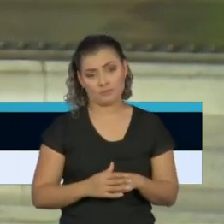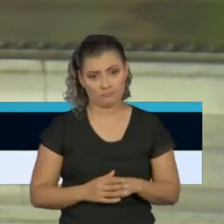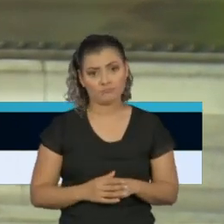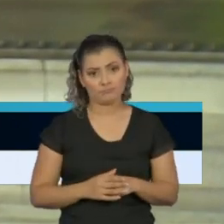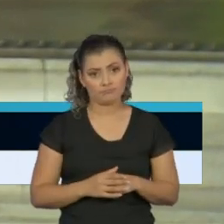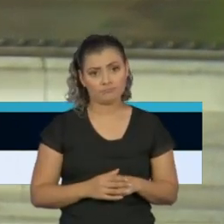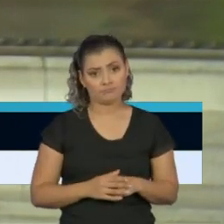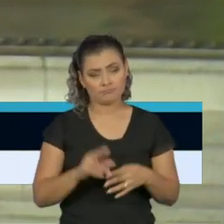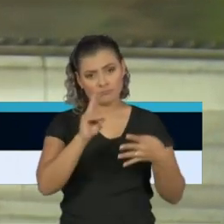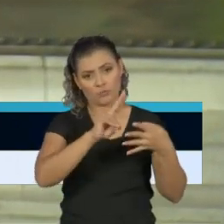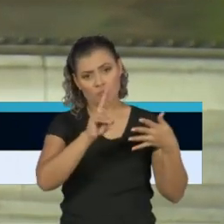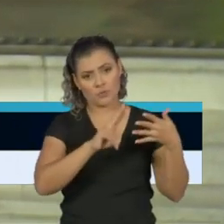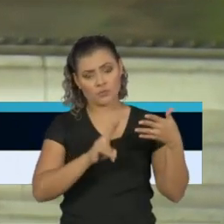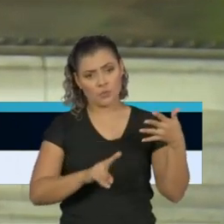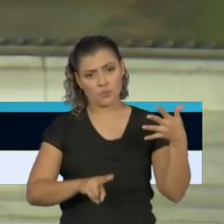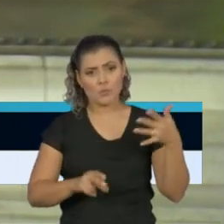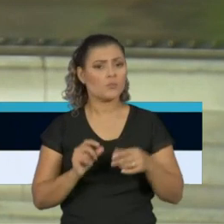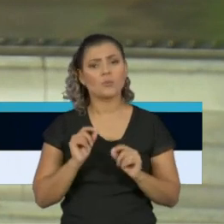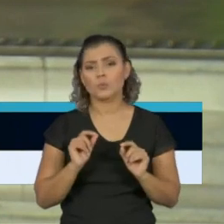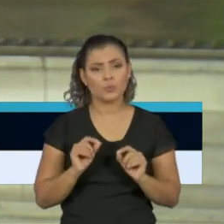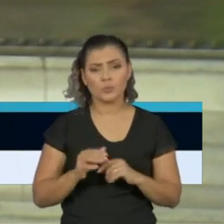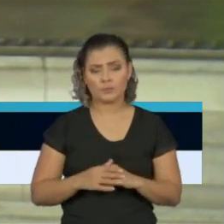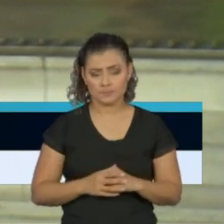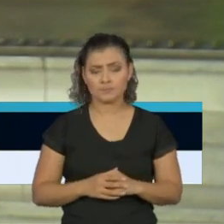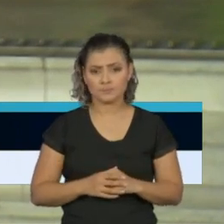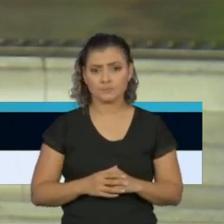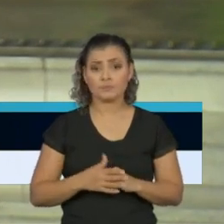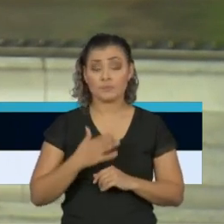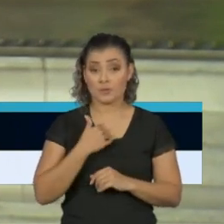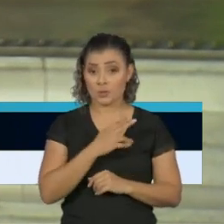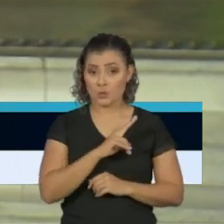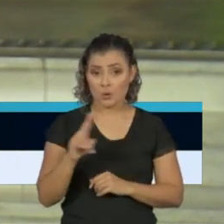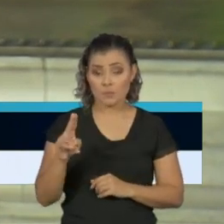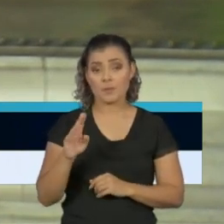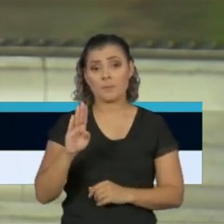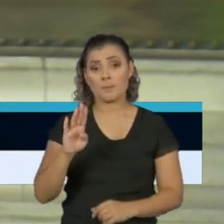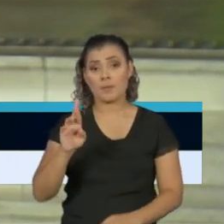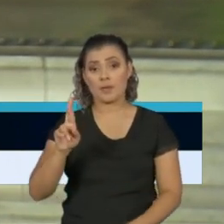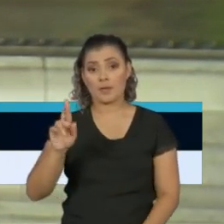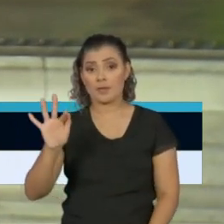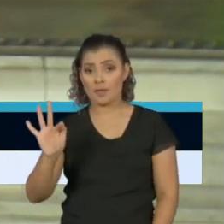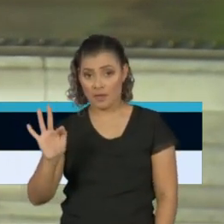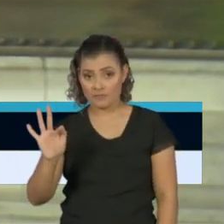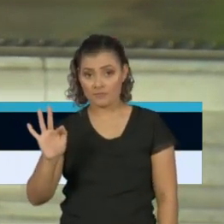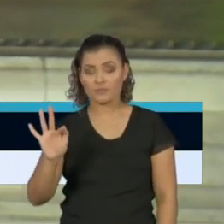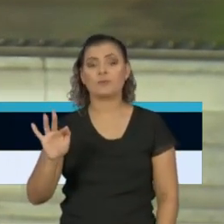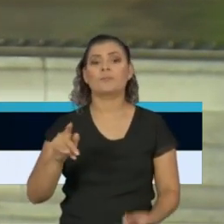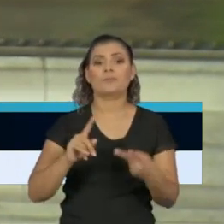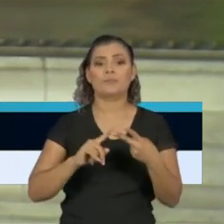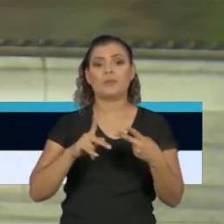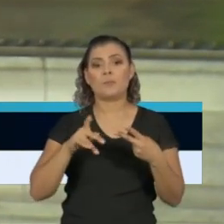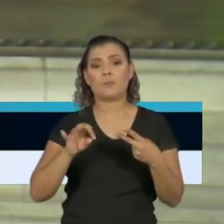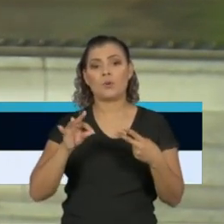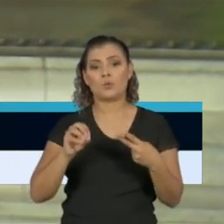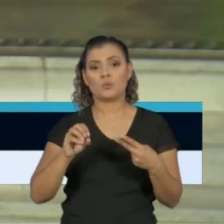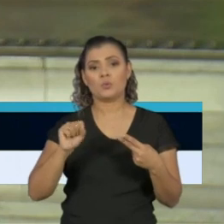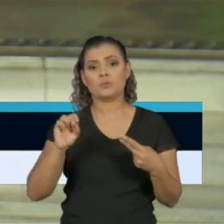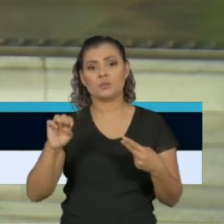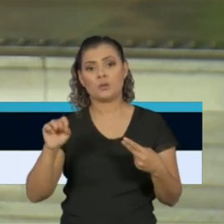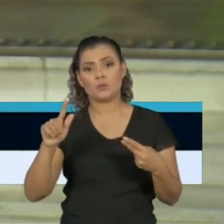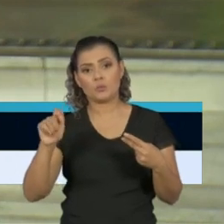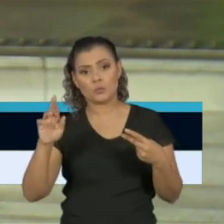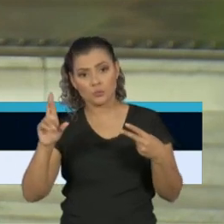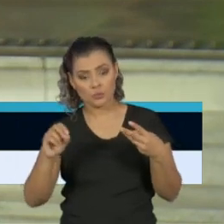funcionários. Entre elas, eu destaco a BRF, a Porto Seguro,